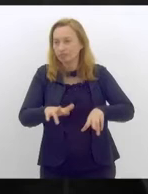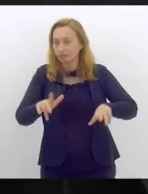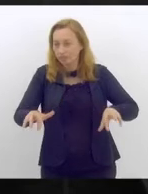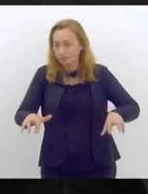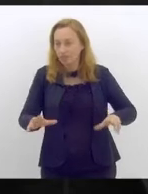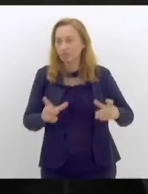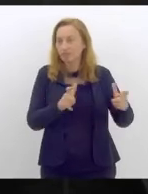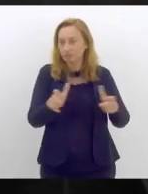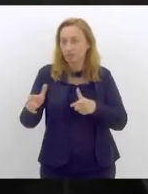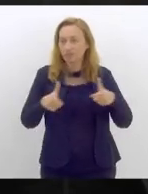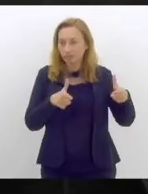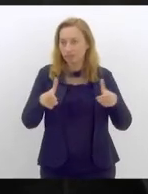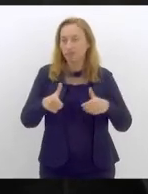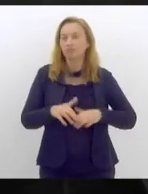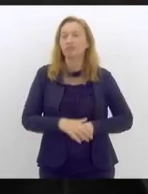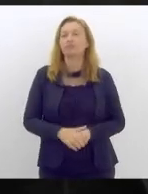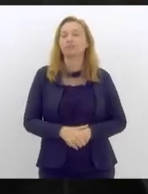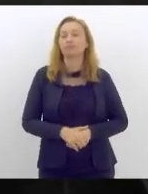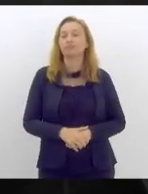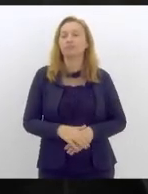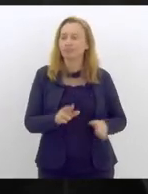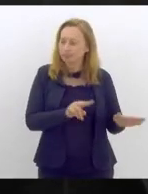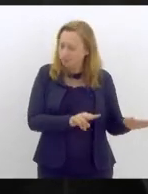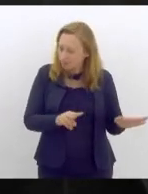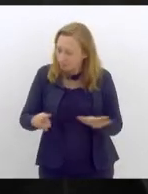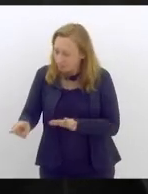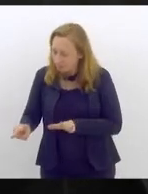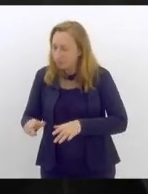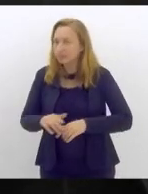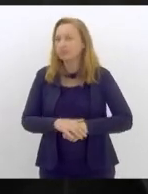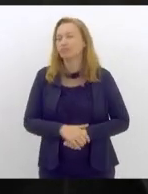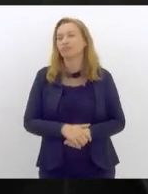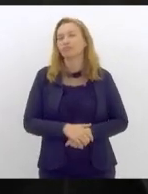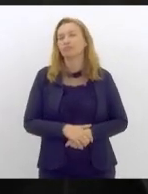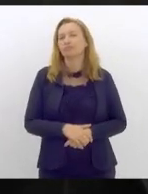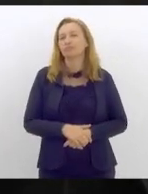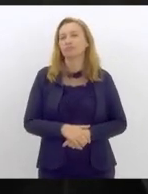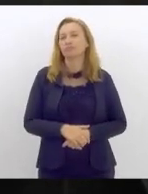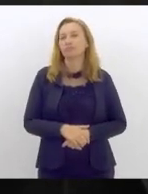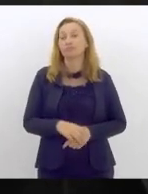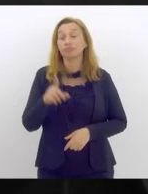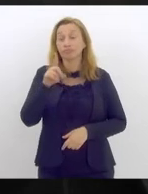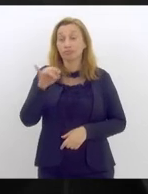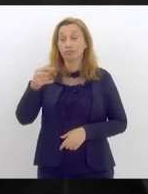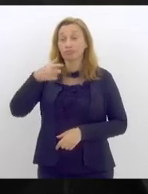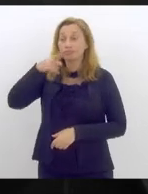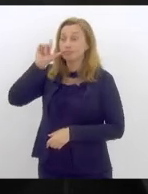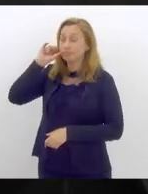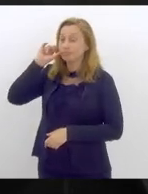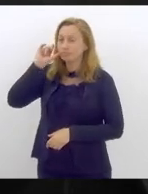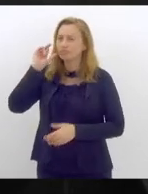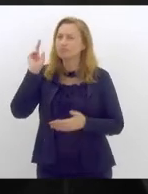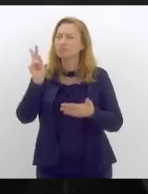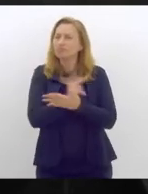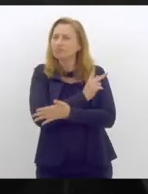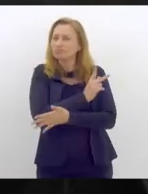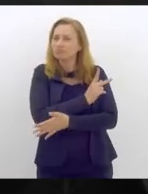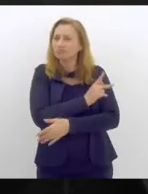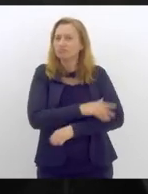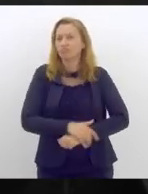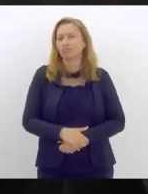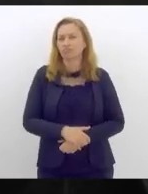localidades pois nesta semana na data de ontem aconteceu um